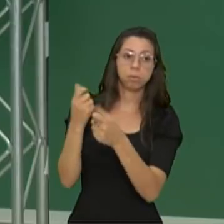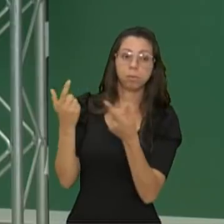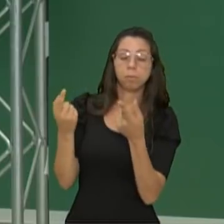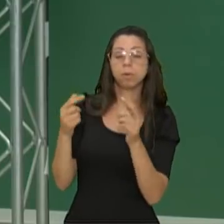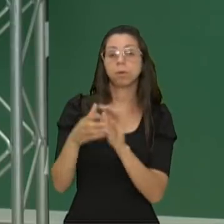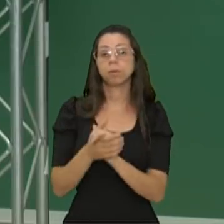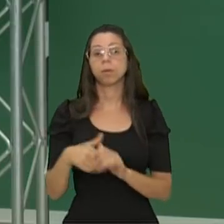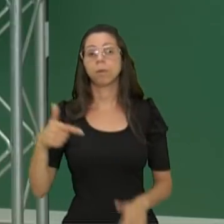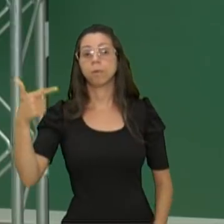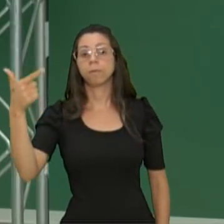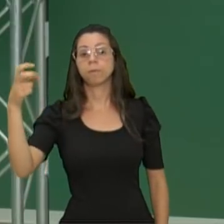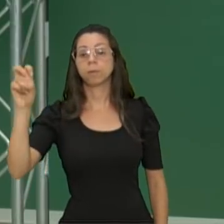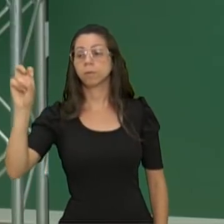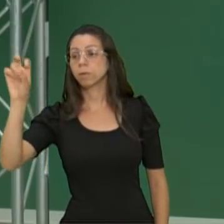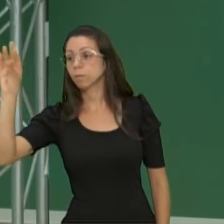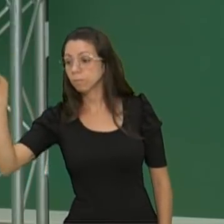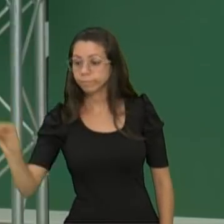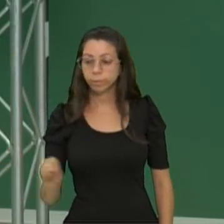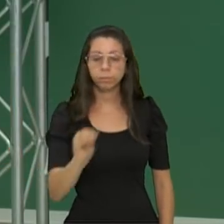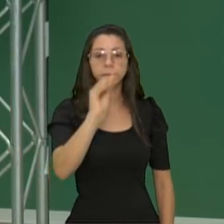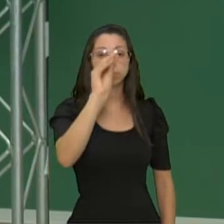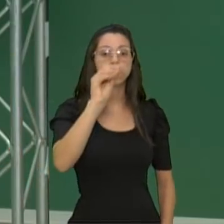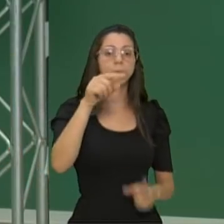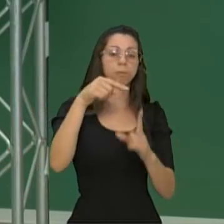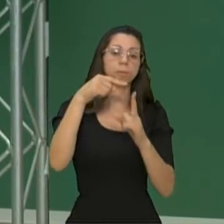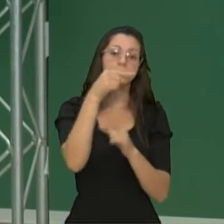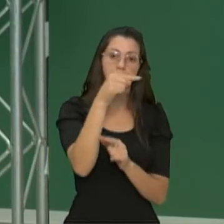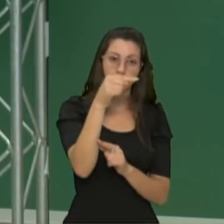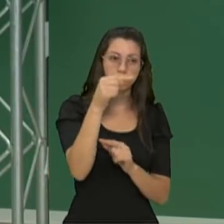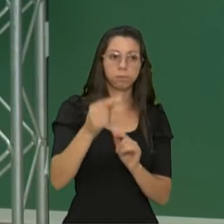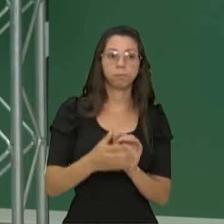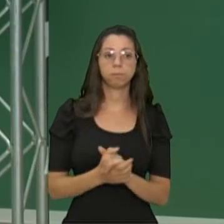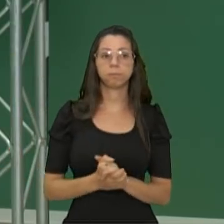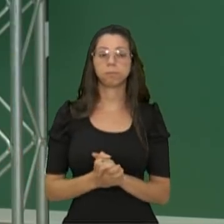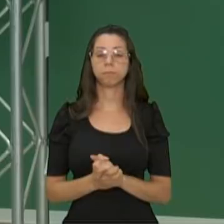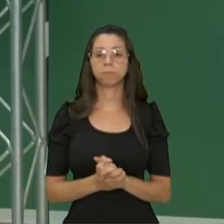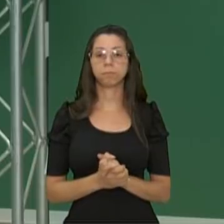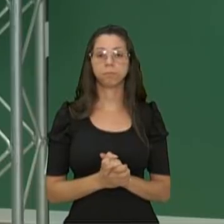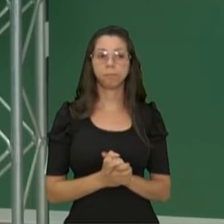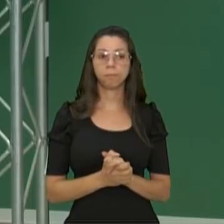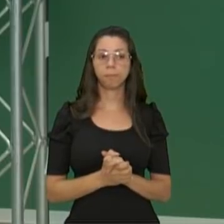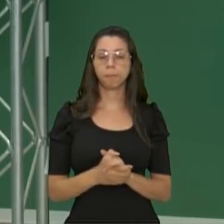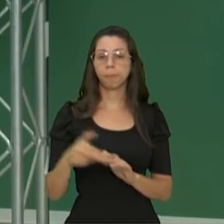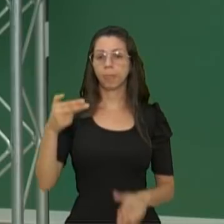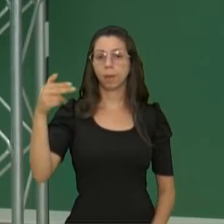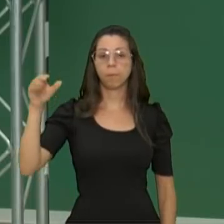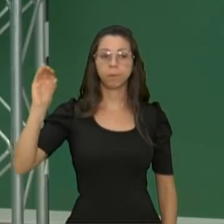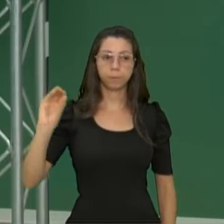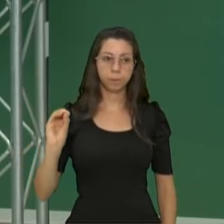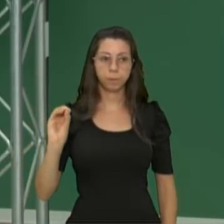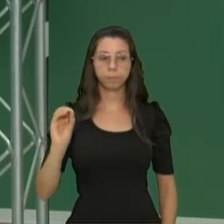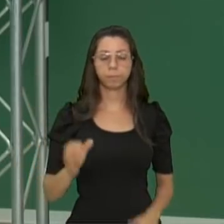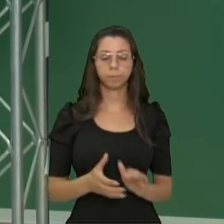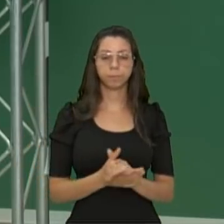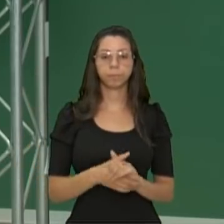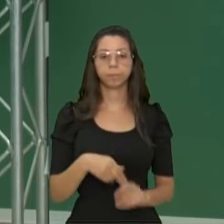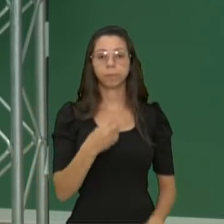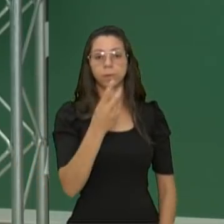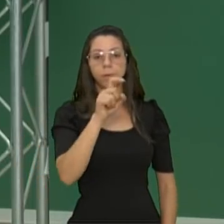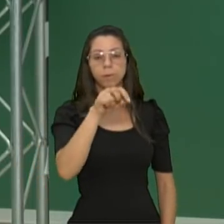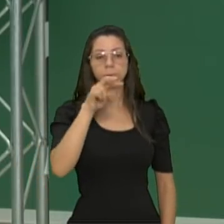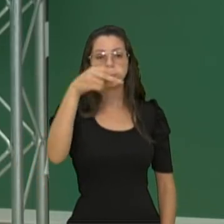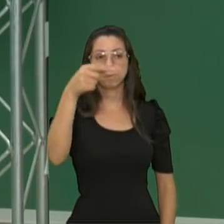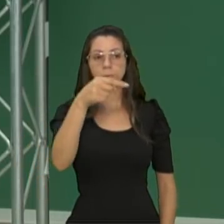como um número negativo, né? Então, 2x ao quadrado mais 2x mais 1 menos 25, eu tenho aí 2x ao quadrado mais